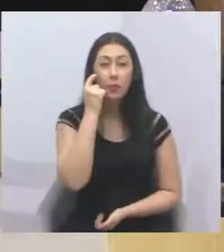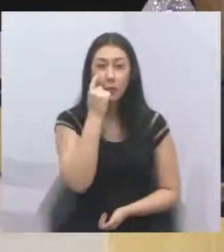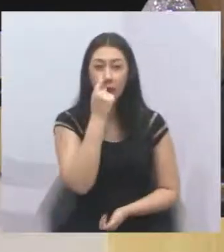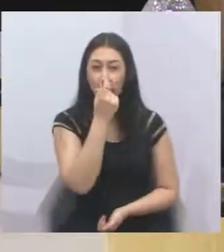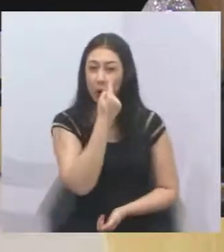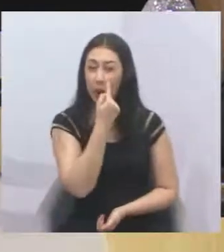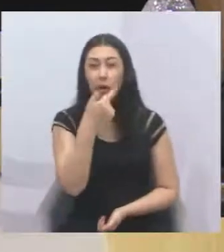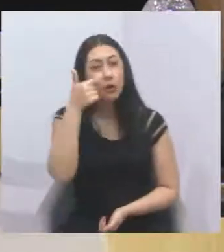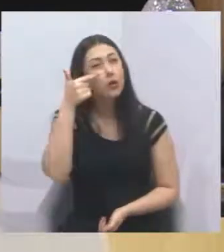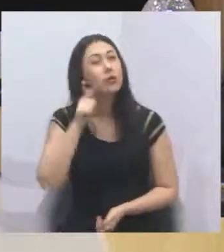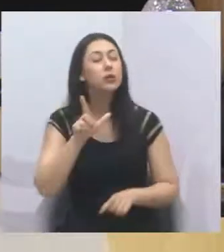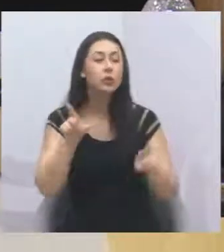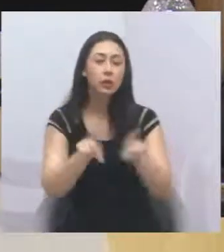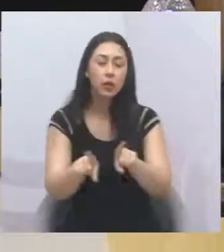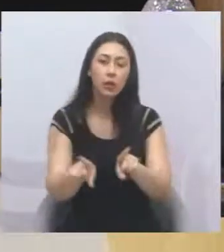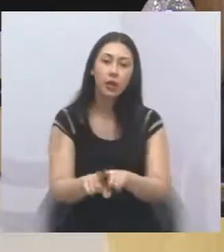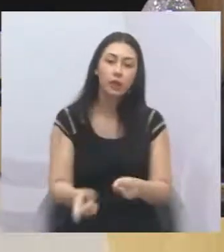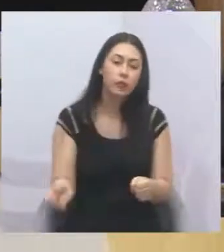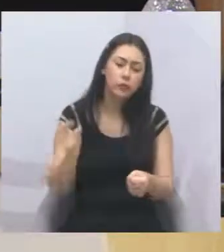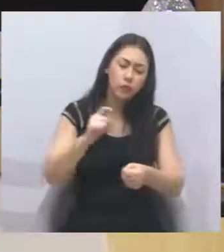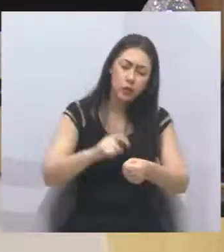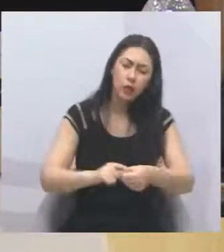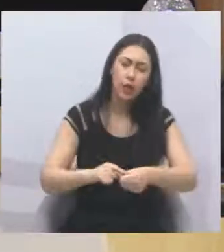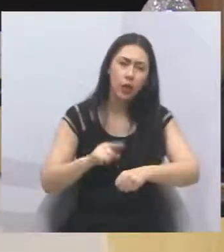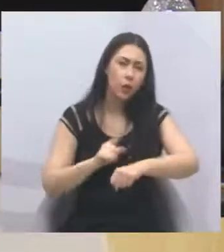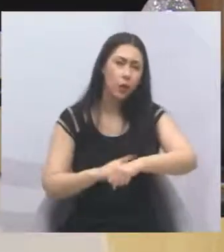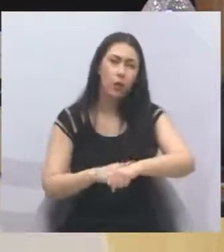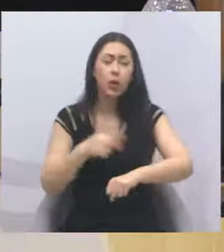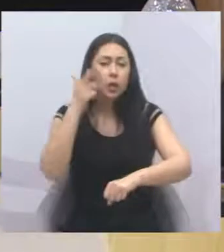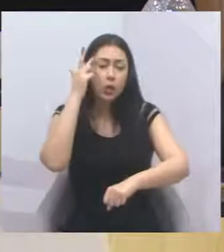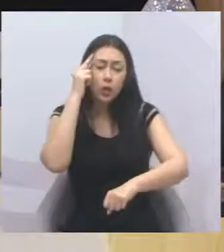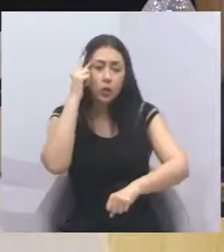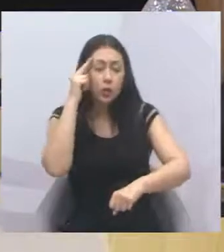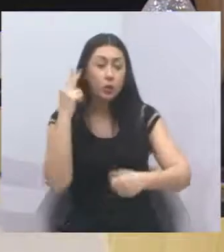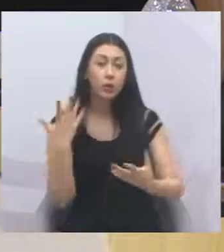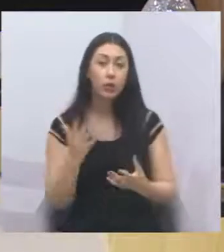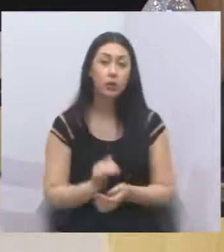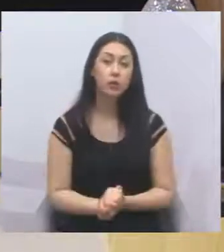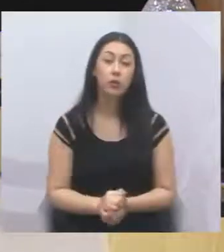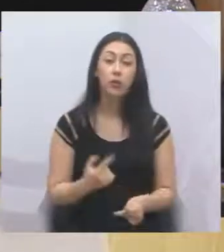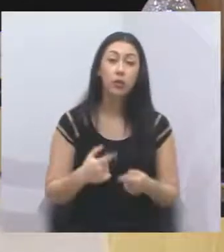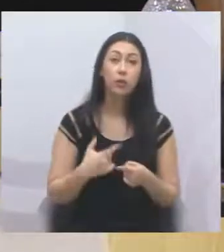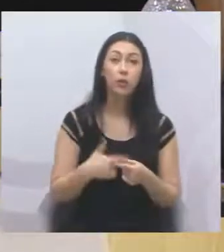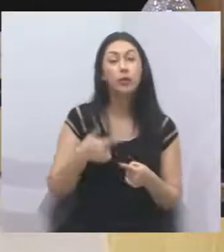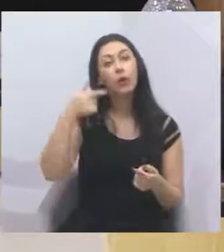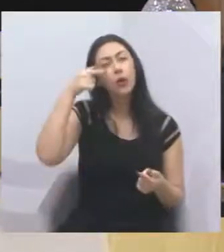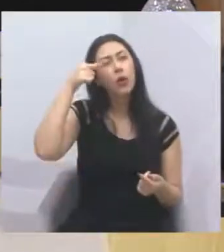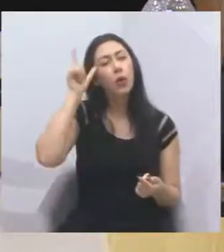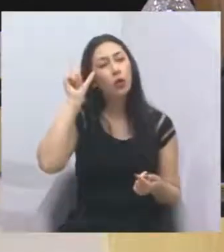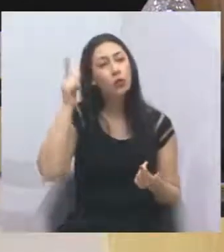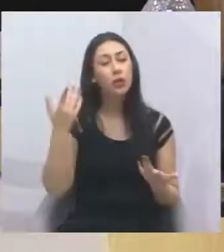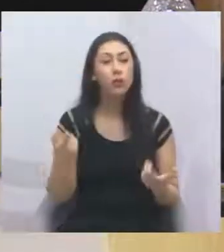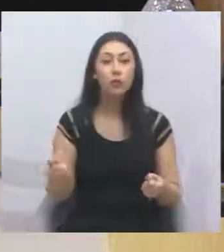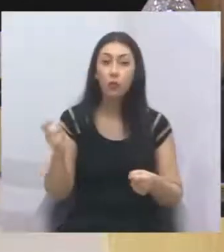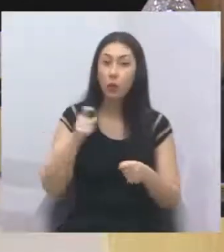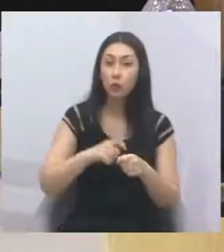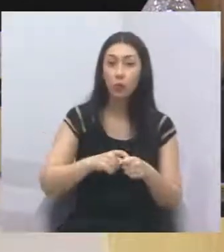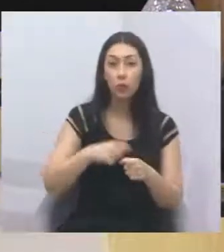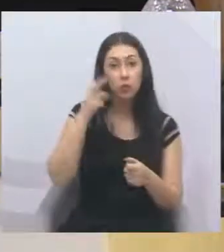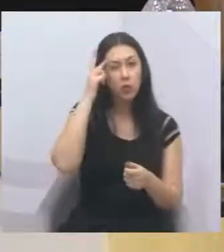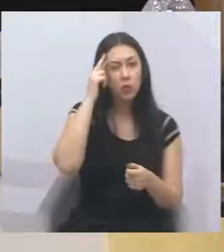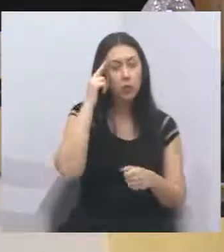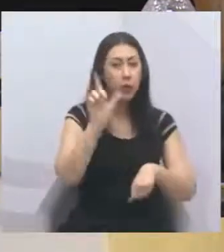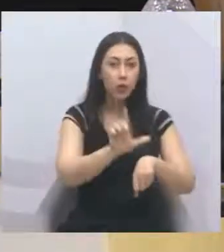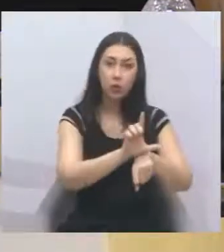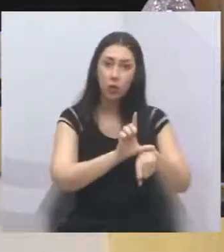possa também retomar esses horários que estão em debilidade. Até porque ontem voltou ao normal os